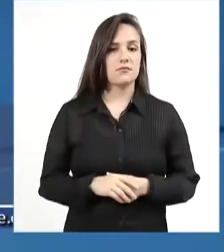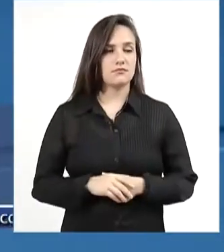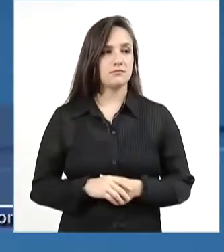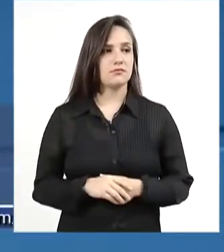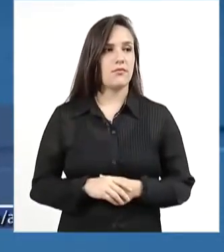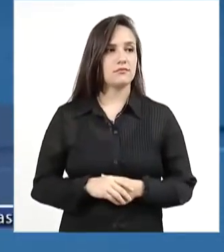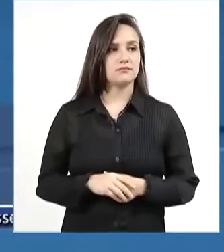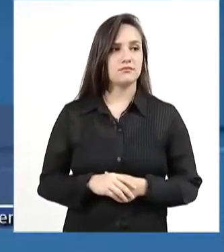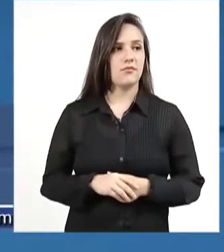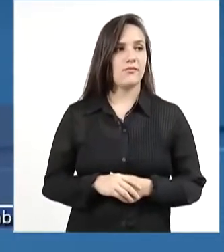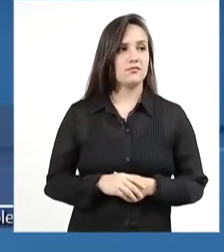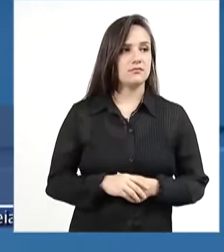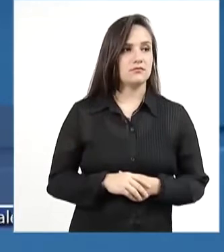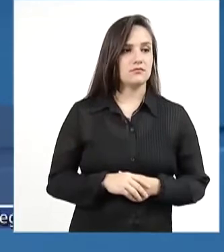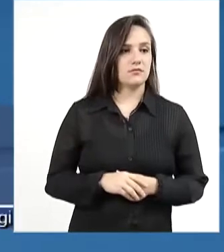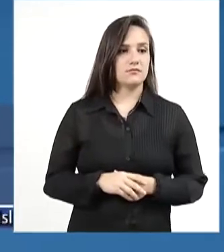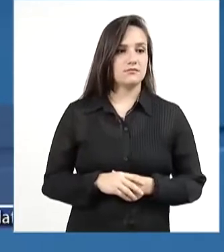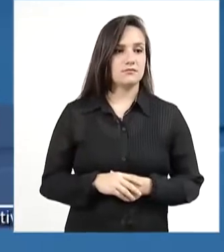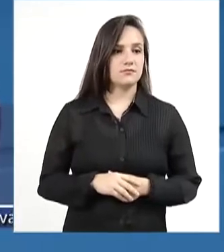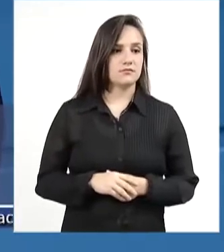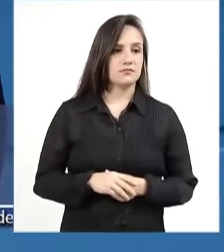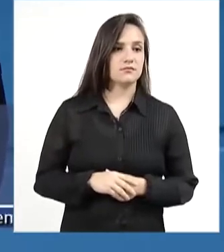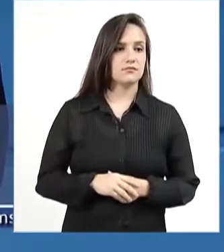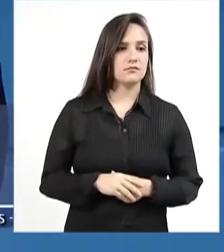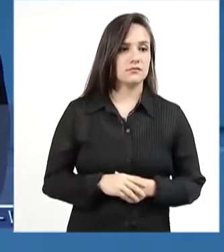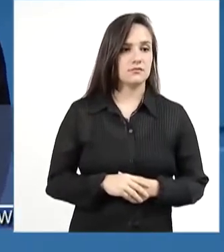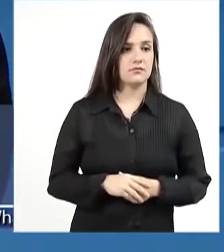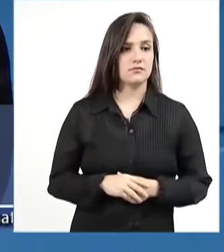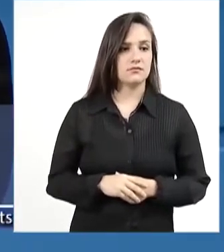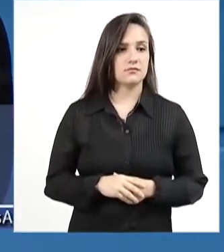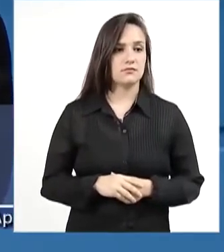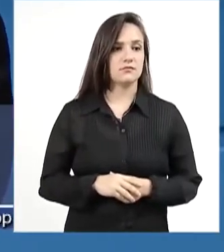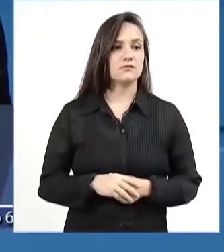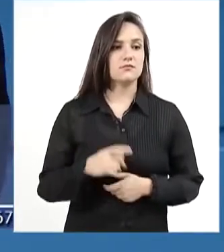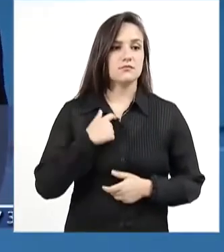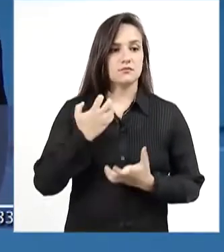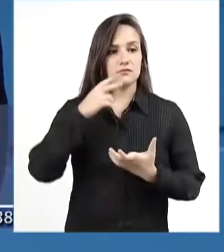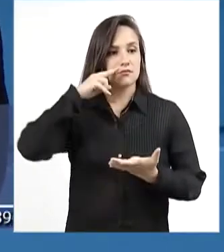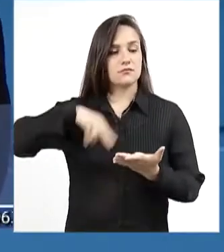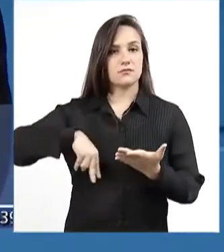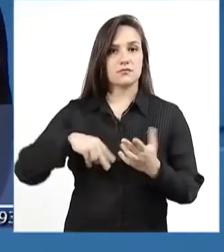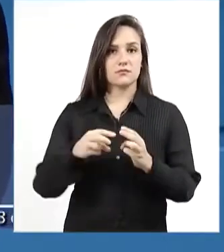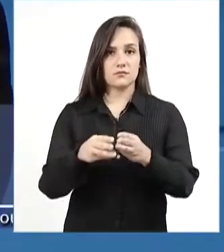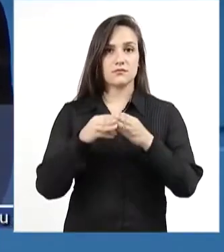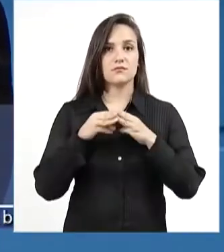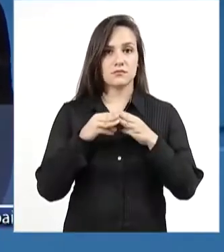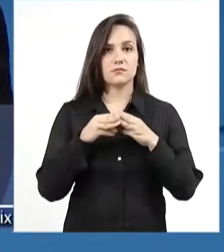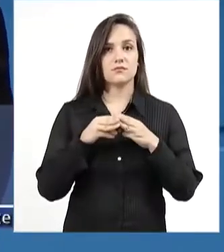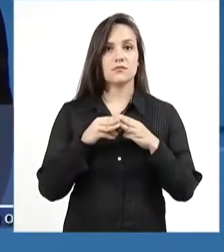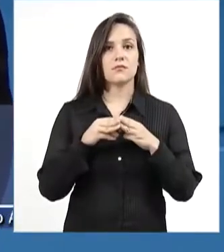Senhor presidente, eu quero ler aqui uma moção de pesar.